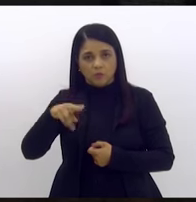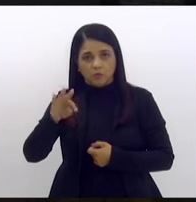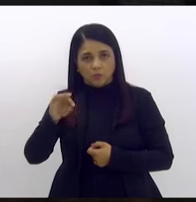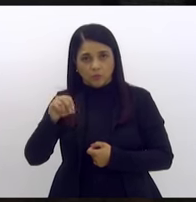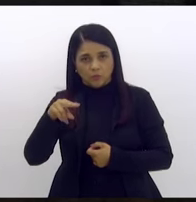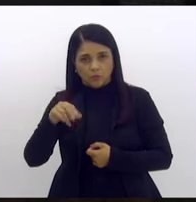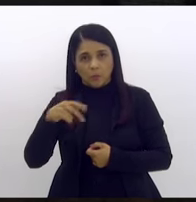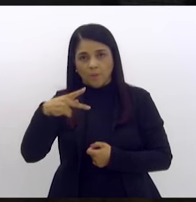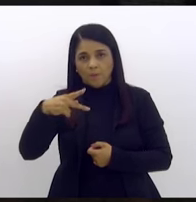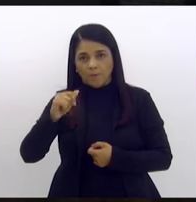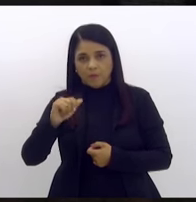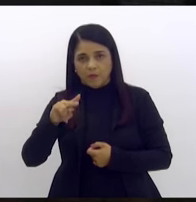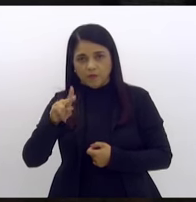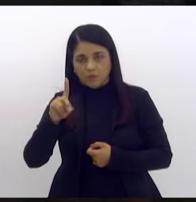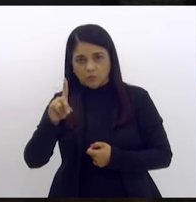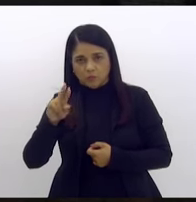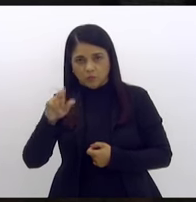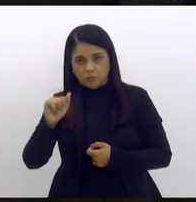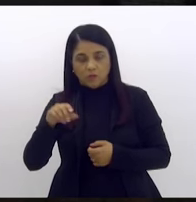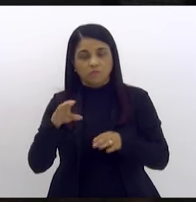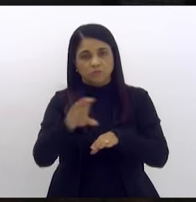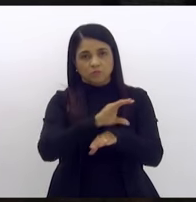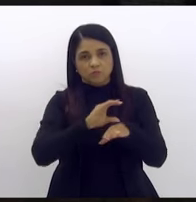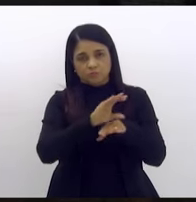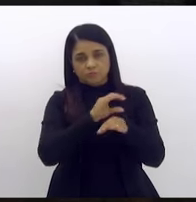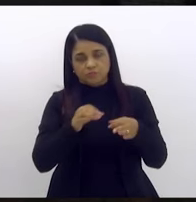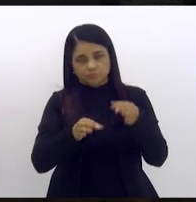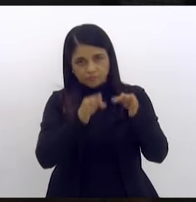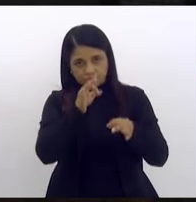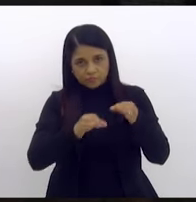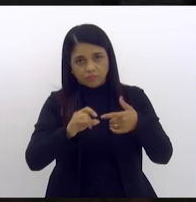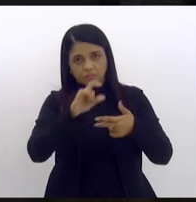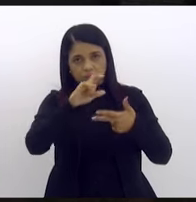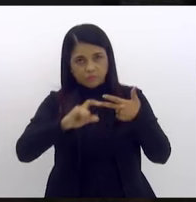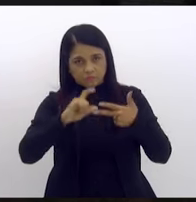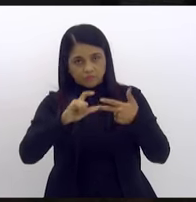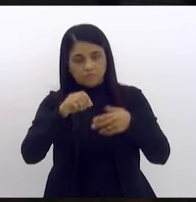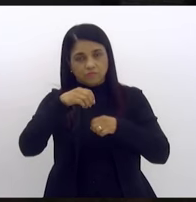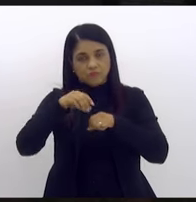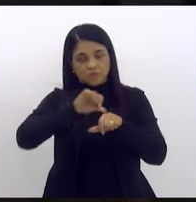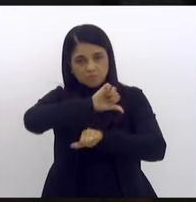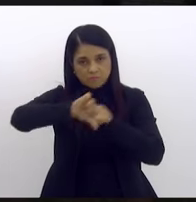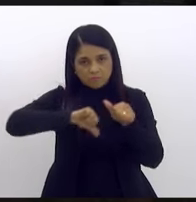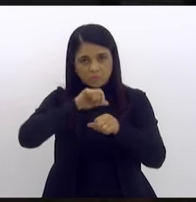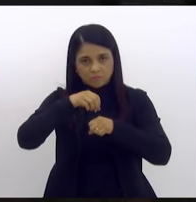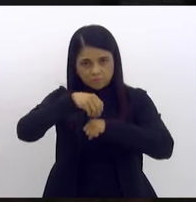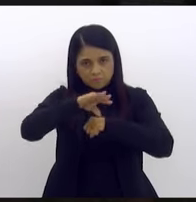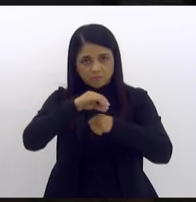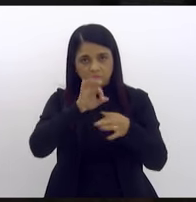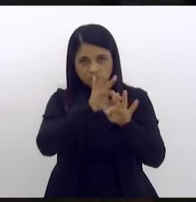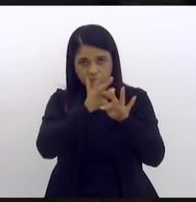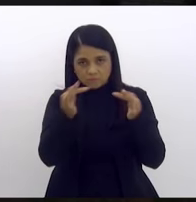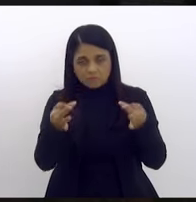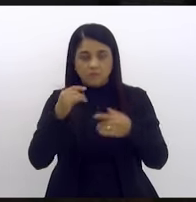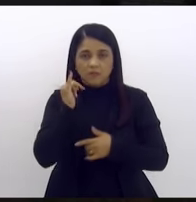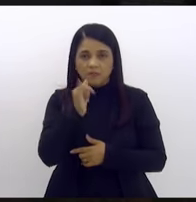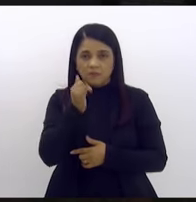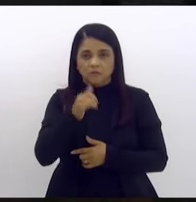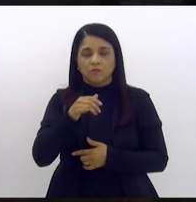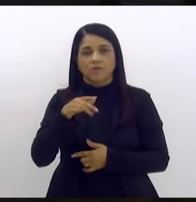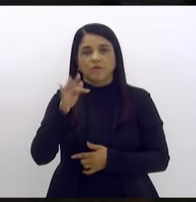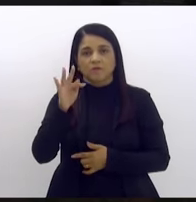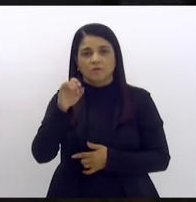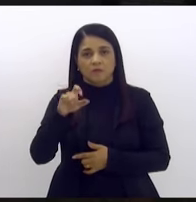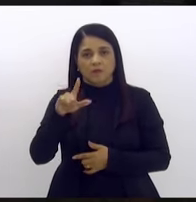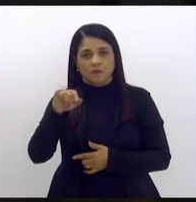da Comissão de Indicações Legislativas pela transformação indicação simples. Relator, deputado Felipe Soares.